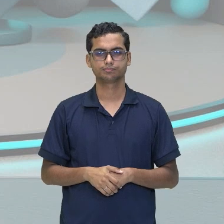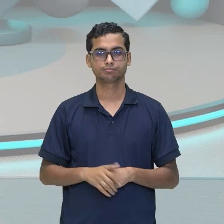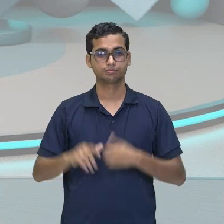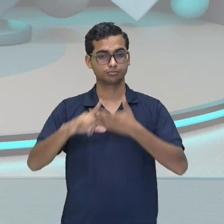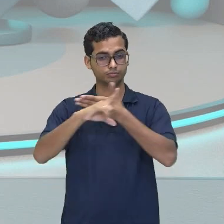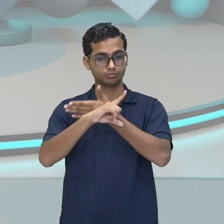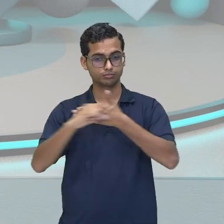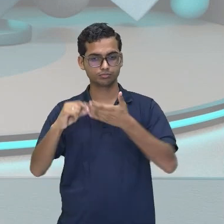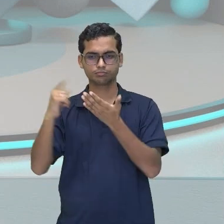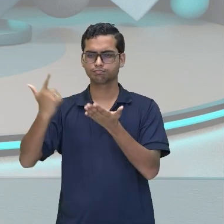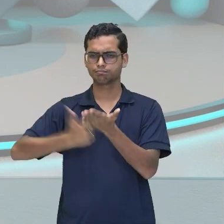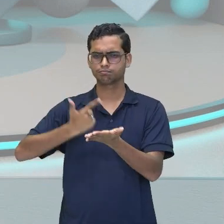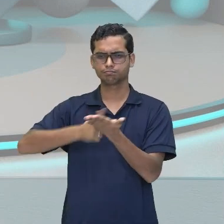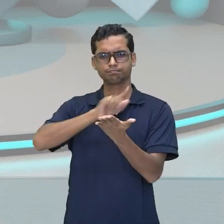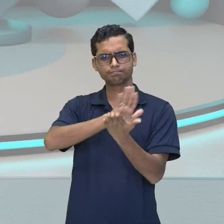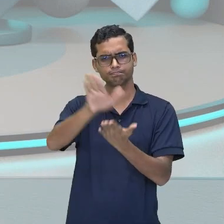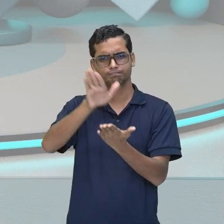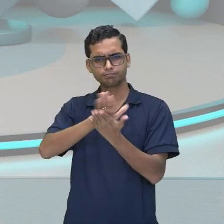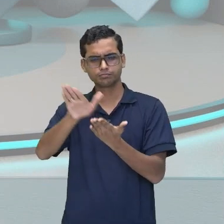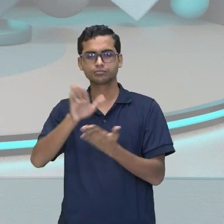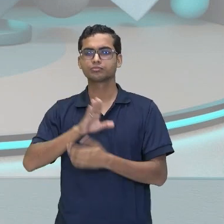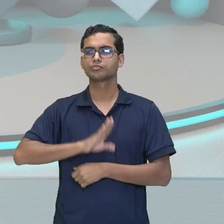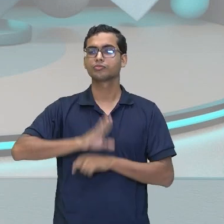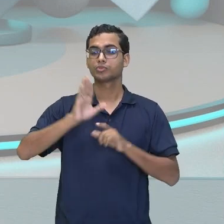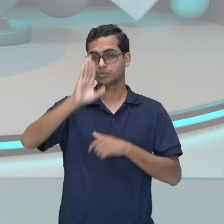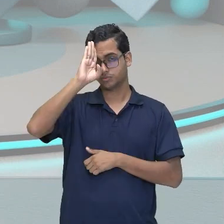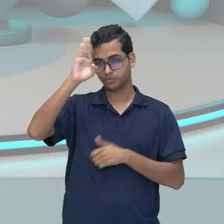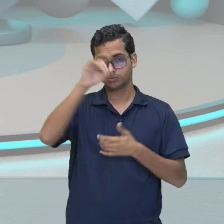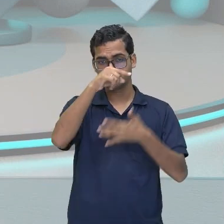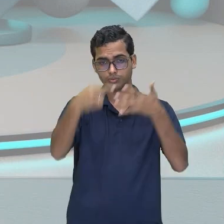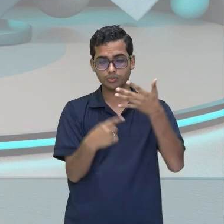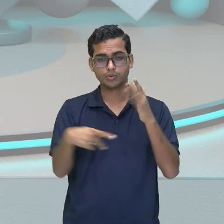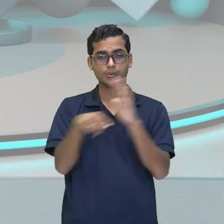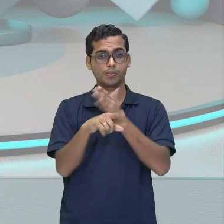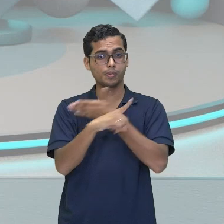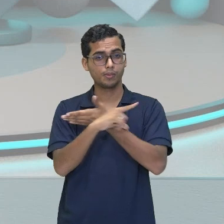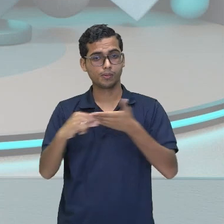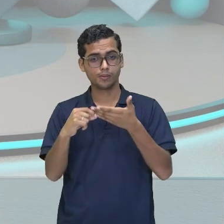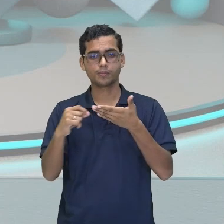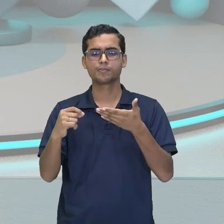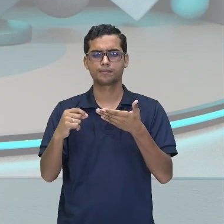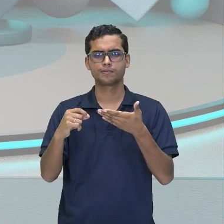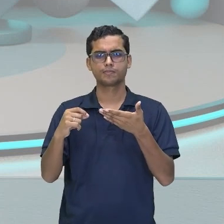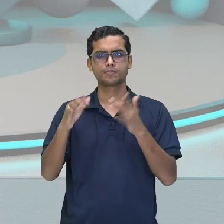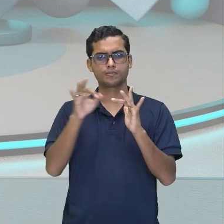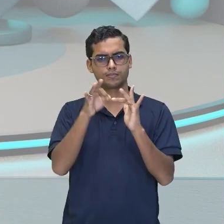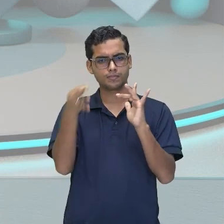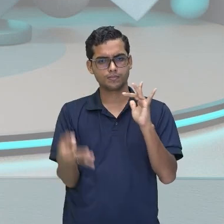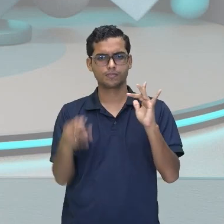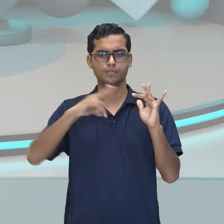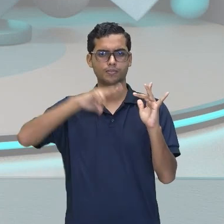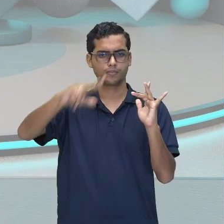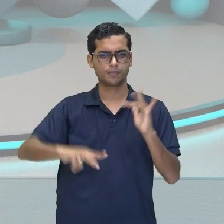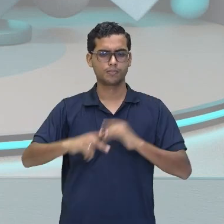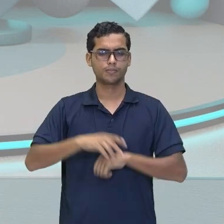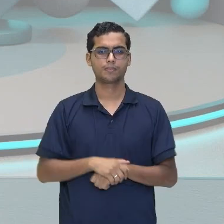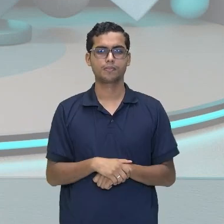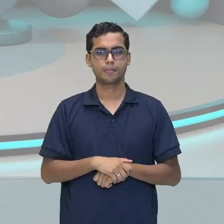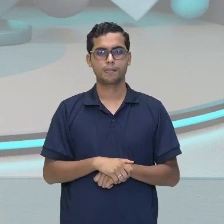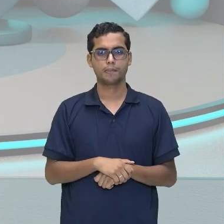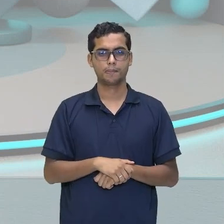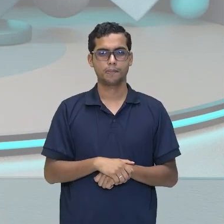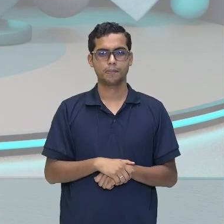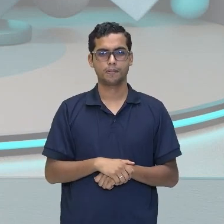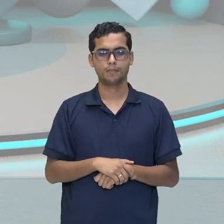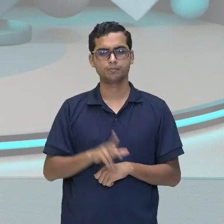principais autores do arcadismo português foram, vamos ver, temos aí